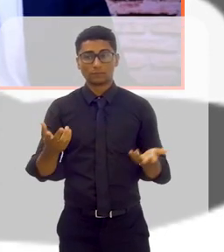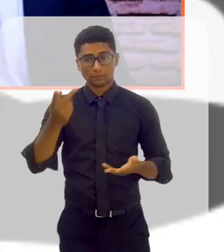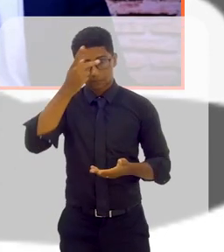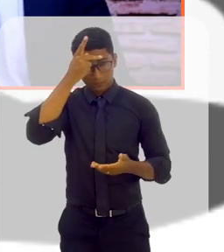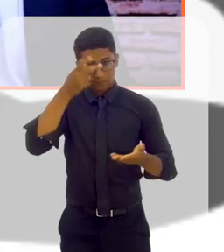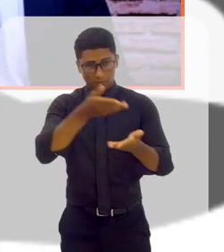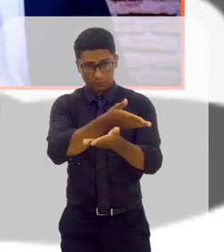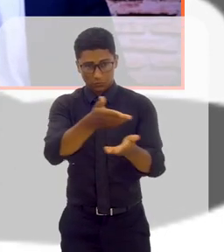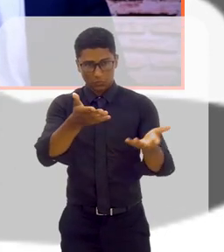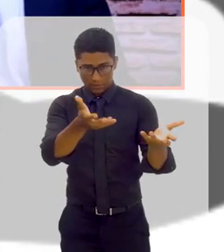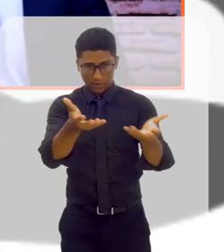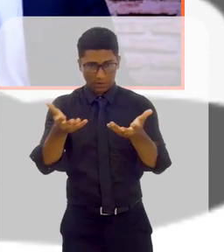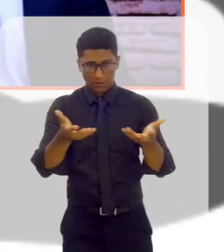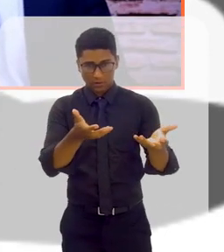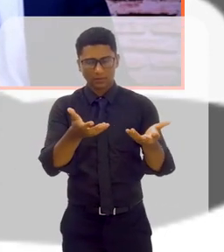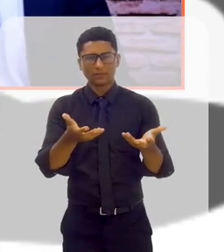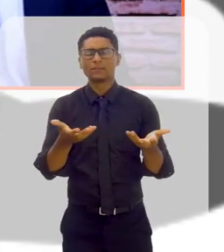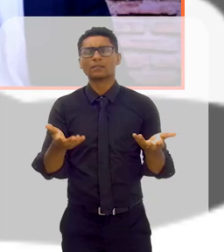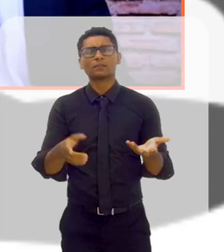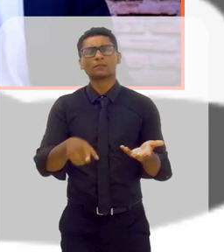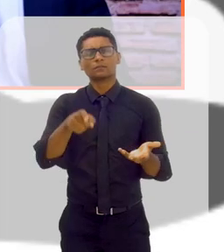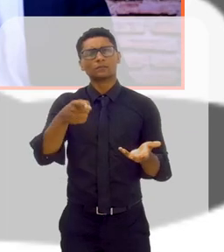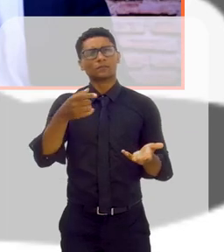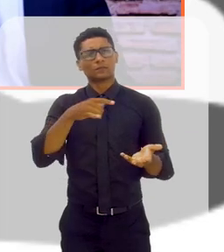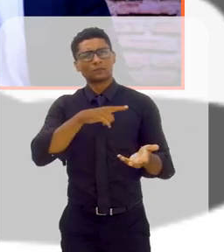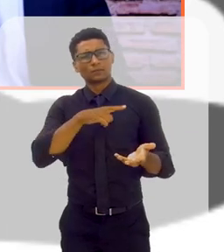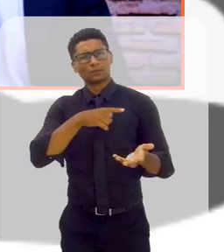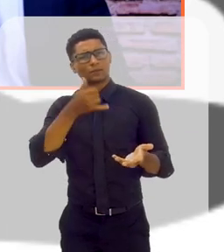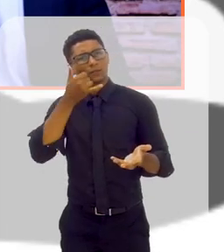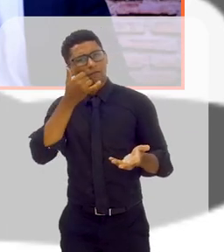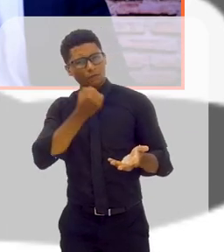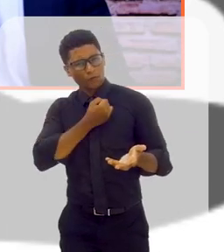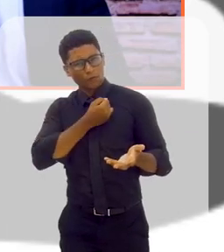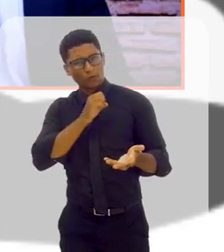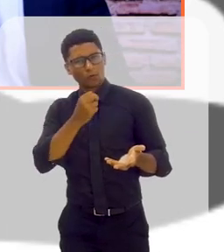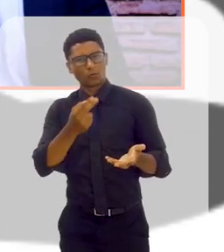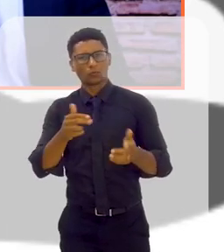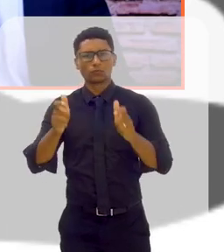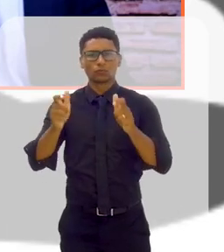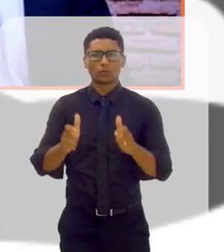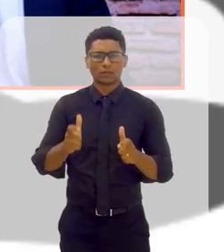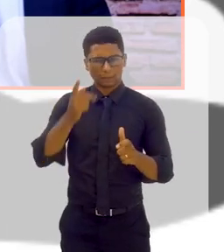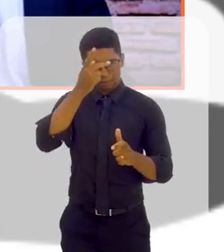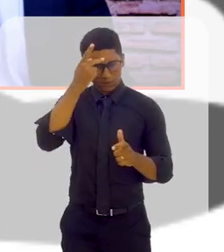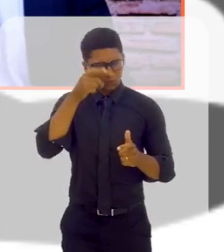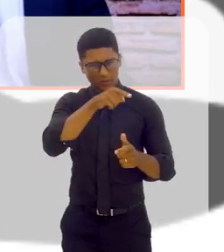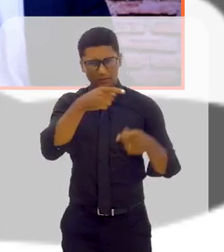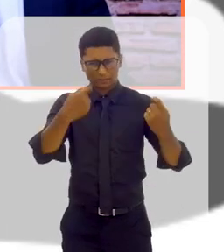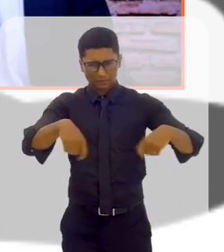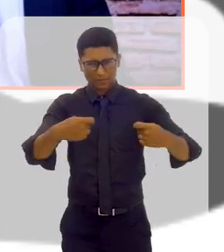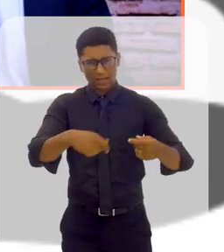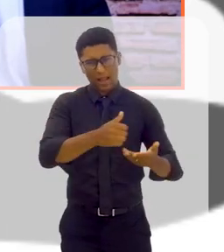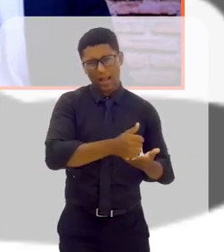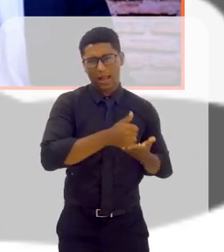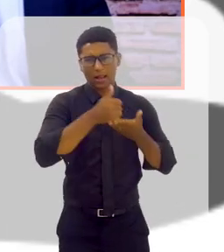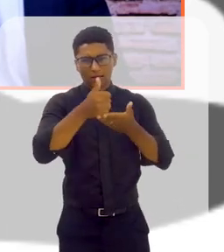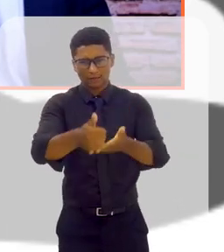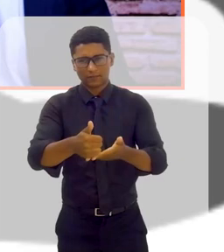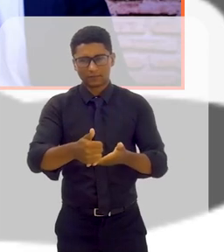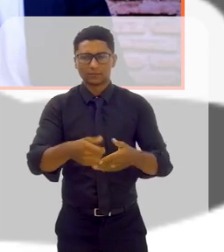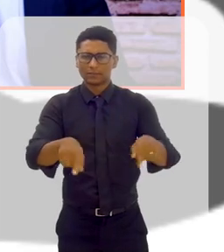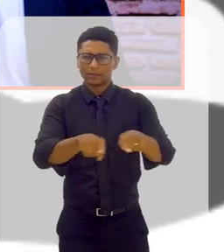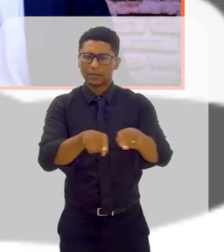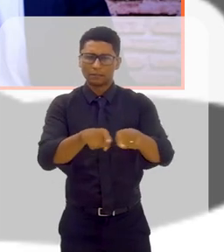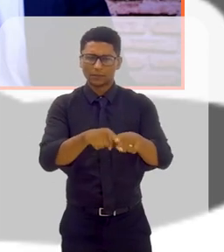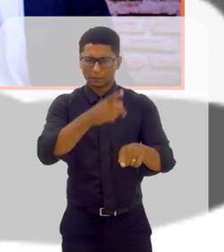querem então você deixa o endereço existe um telefone existe a pessoa tem que levar o equipamento até você e a